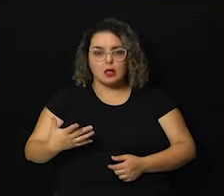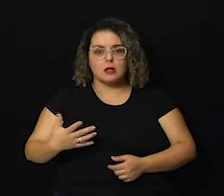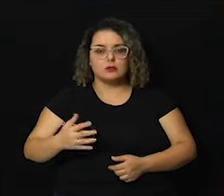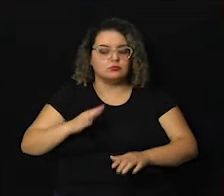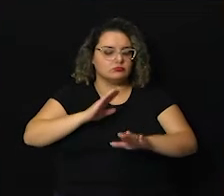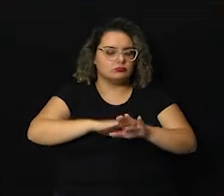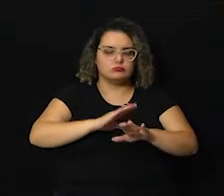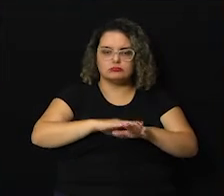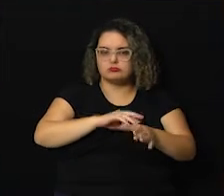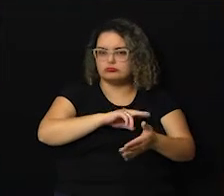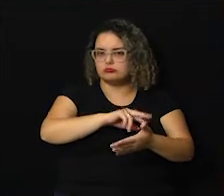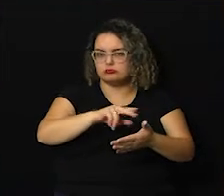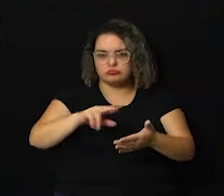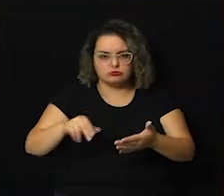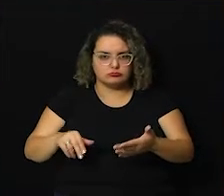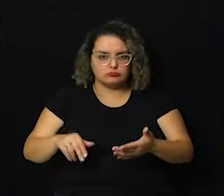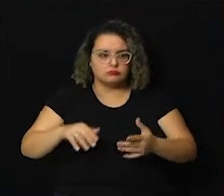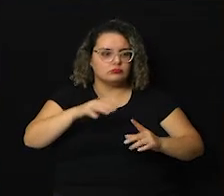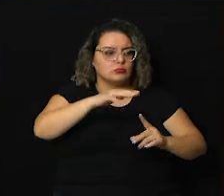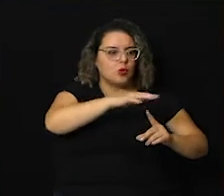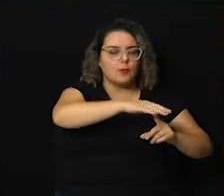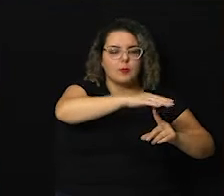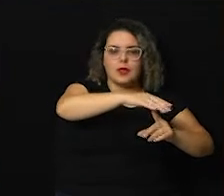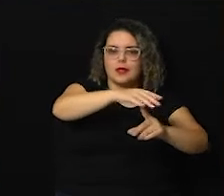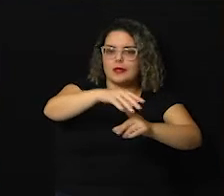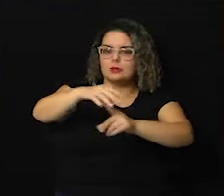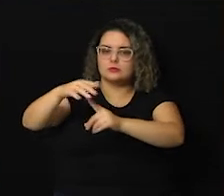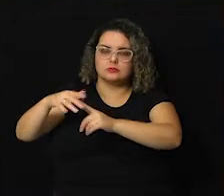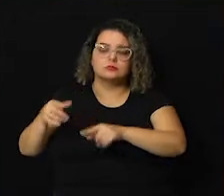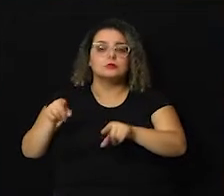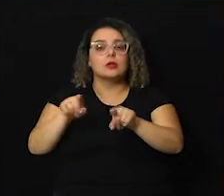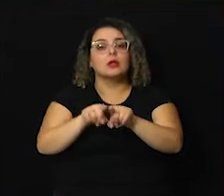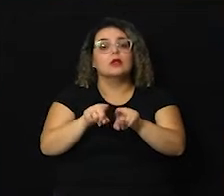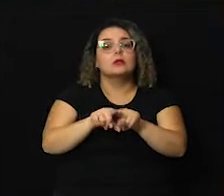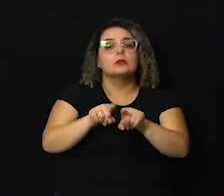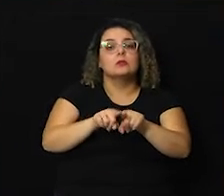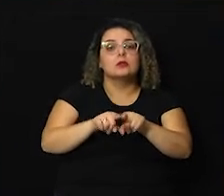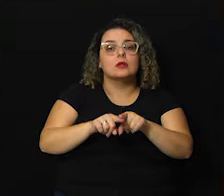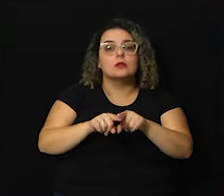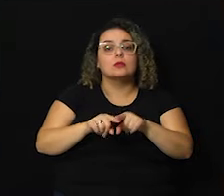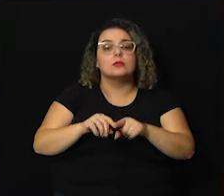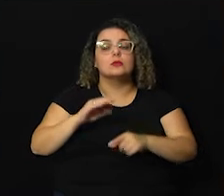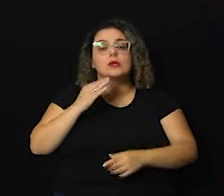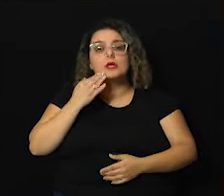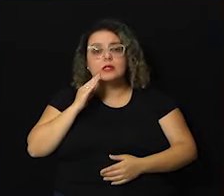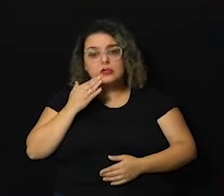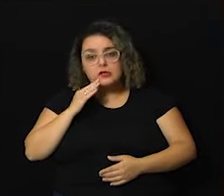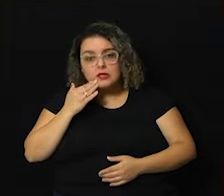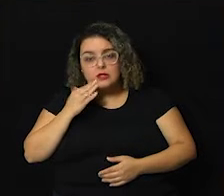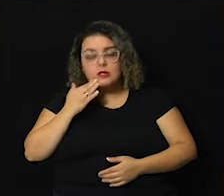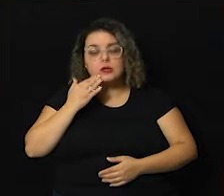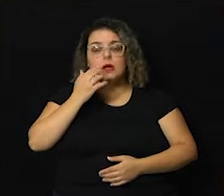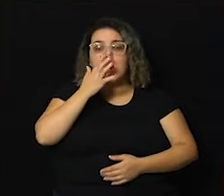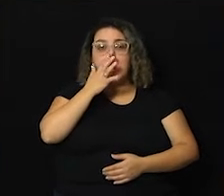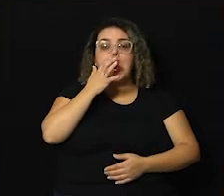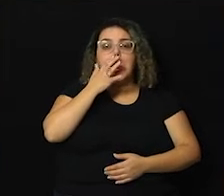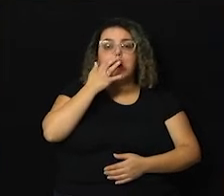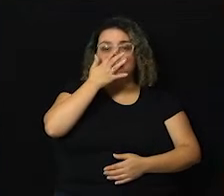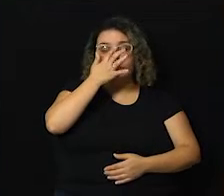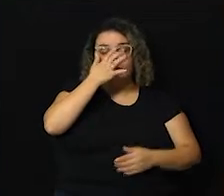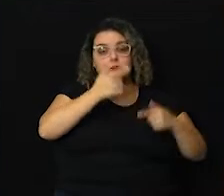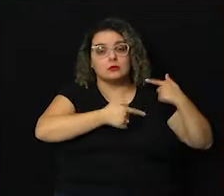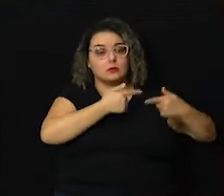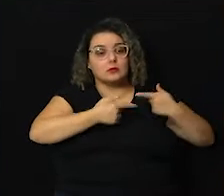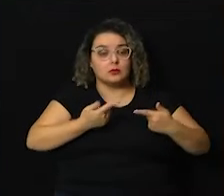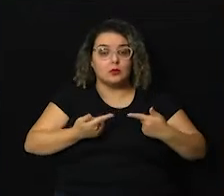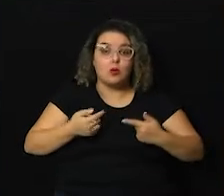ações as mais diversas possíveis do meio ambiente e, eventualmente, por defeitos herdados ou até